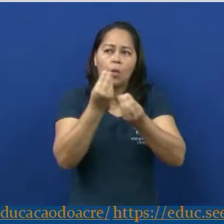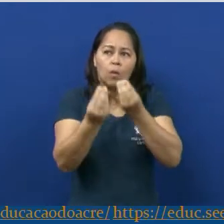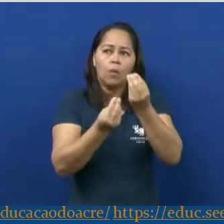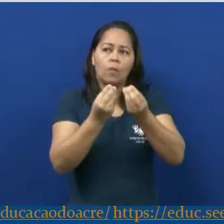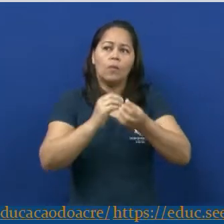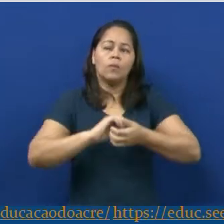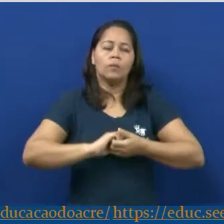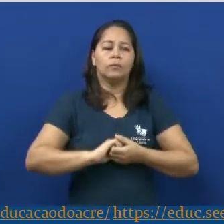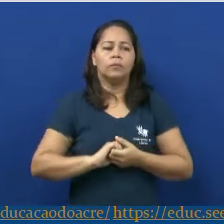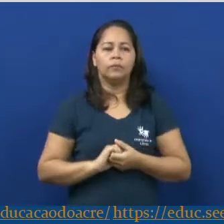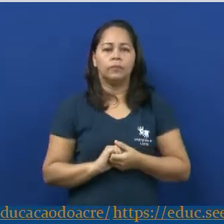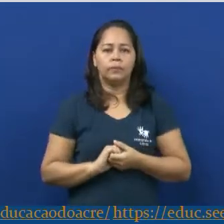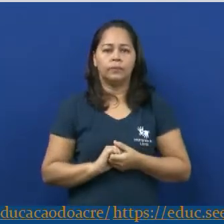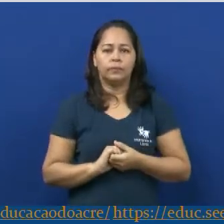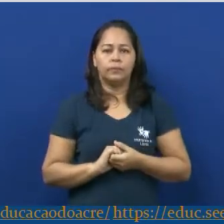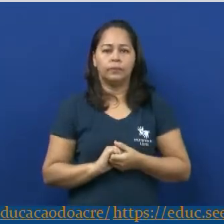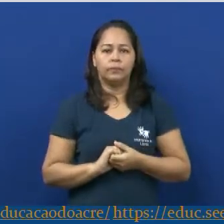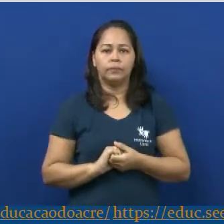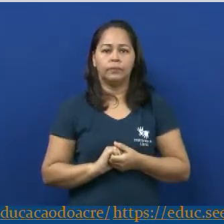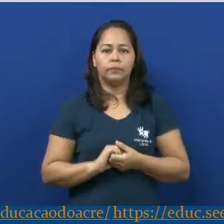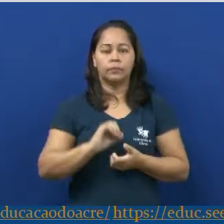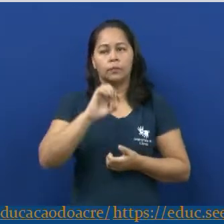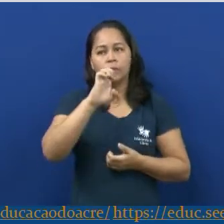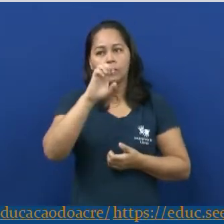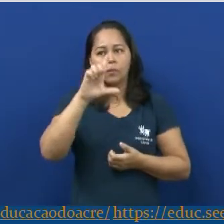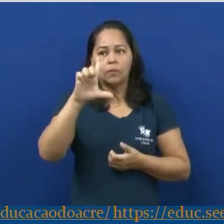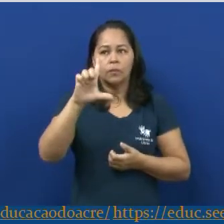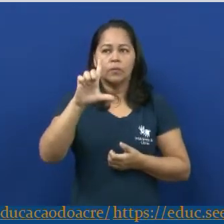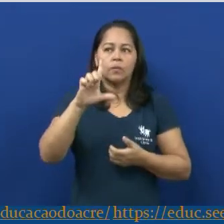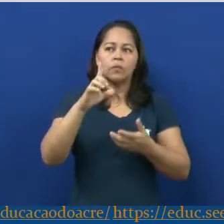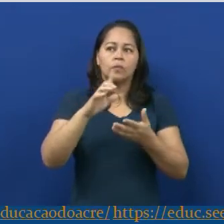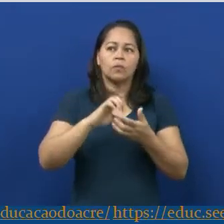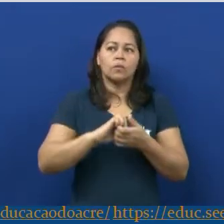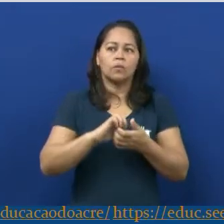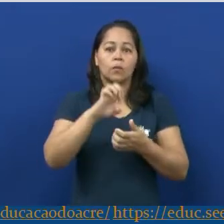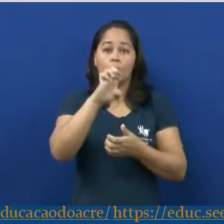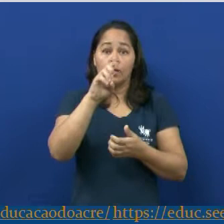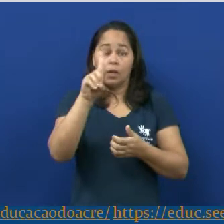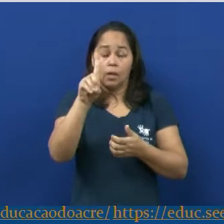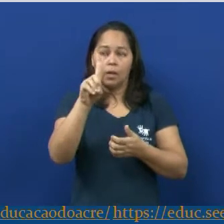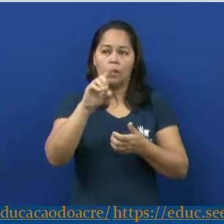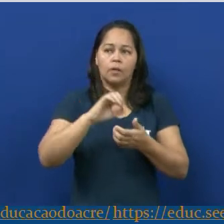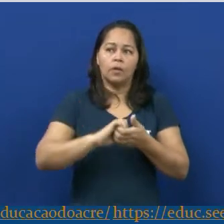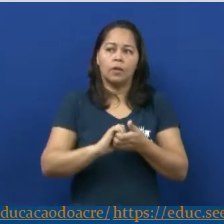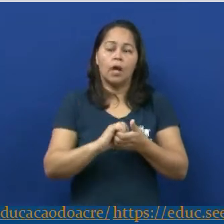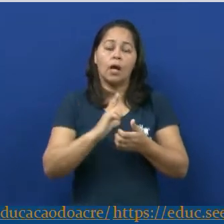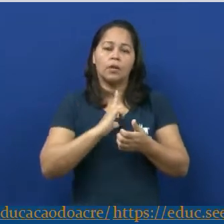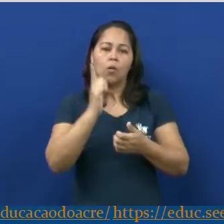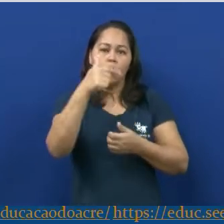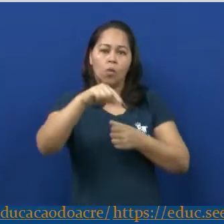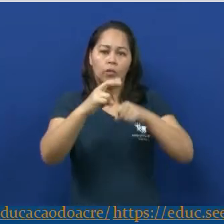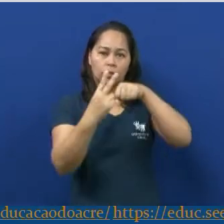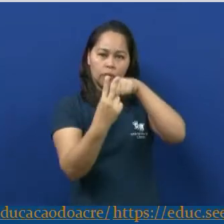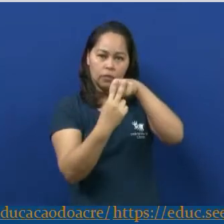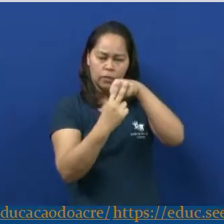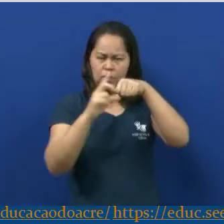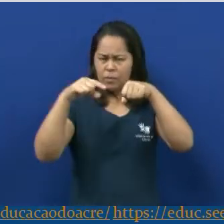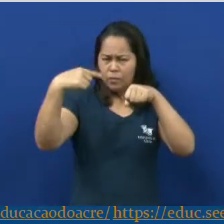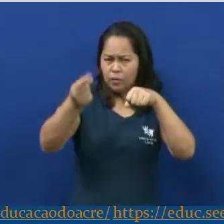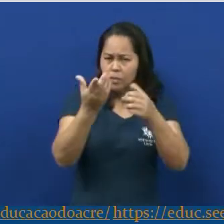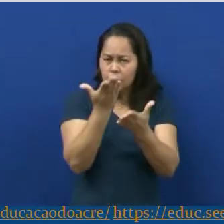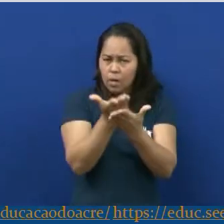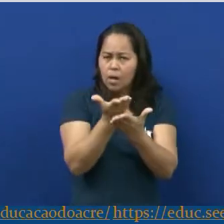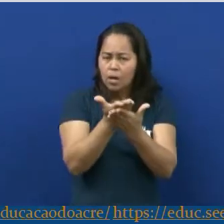particípio cliente nem baixo eu coloquei uns exemplos de regular verbs que a gente vai ver na próxima